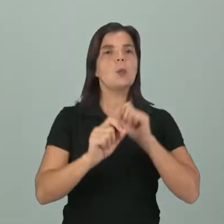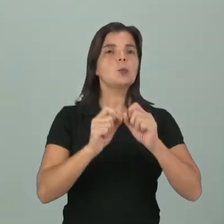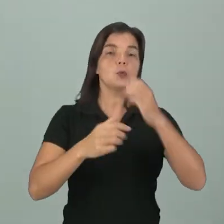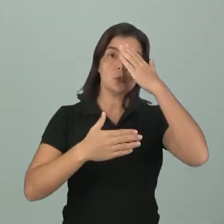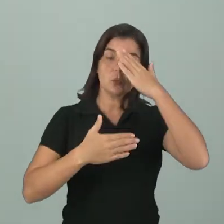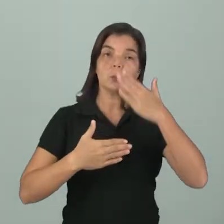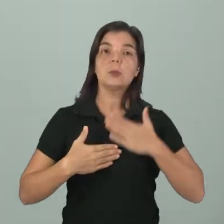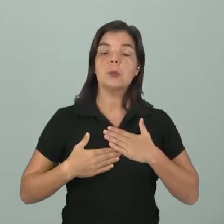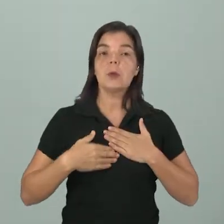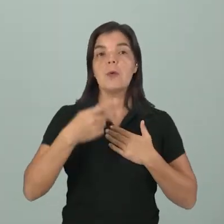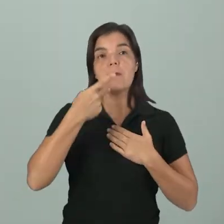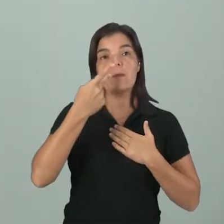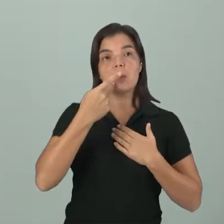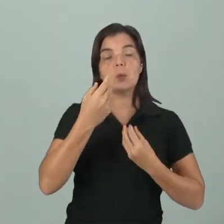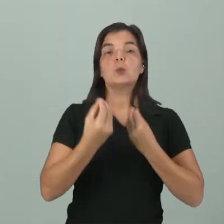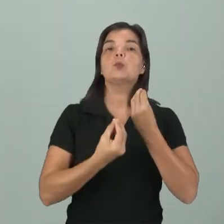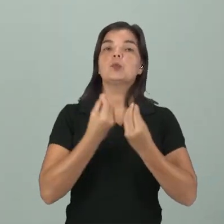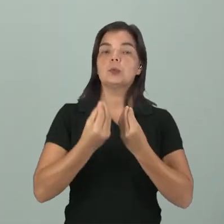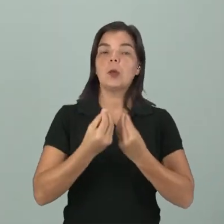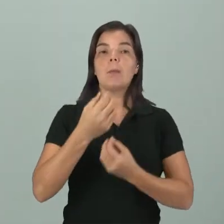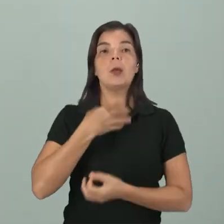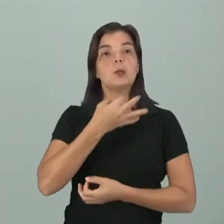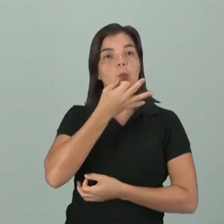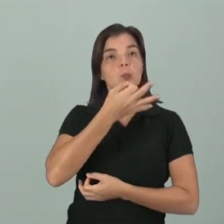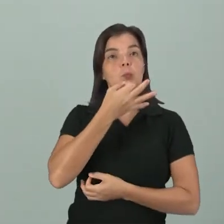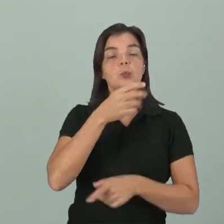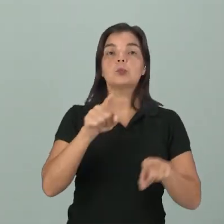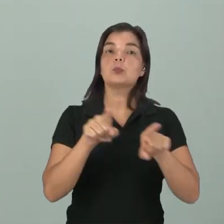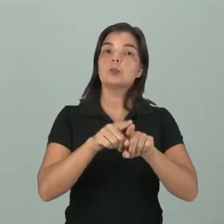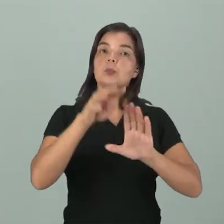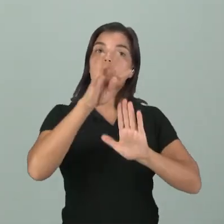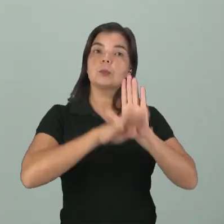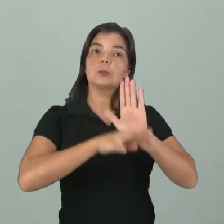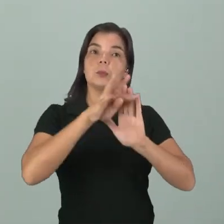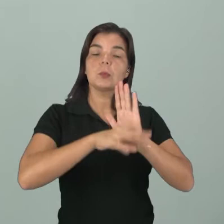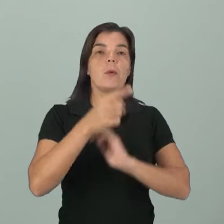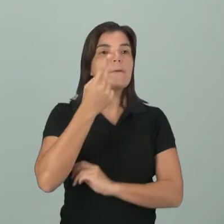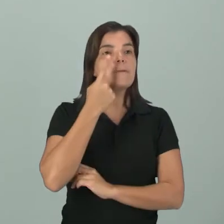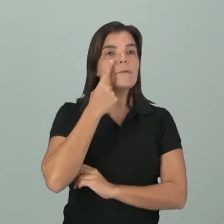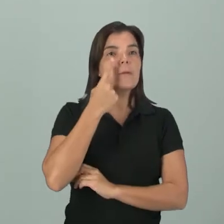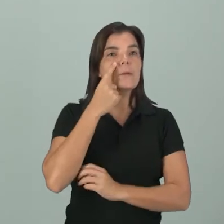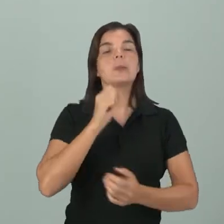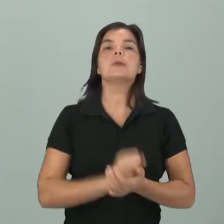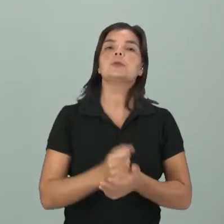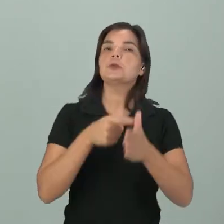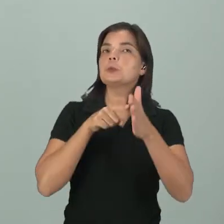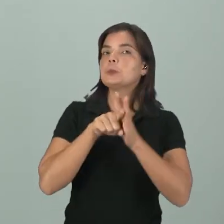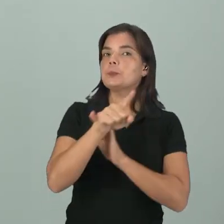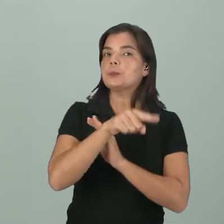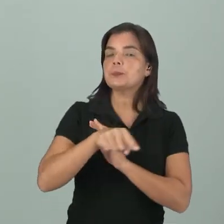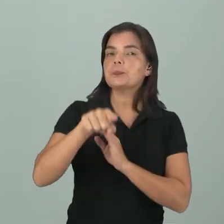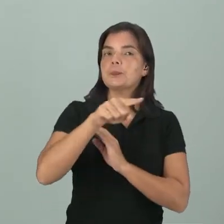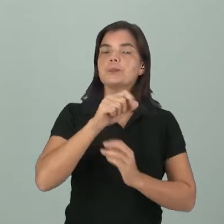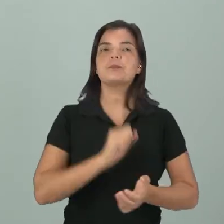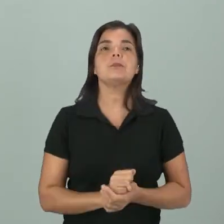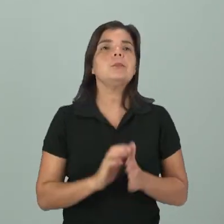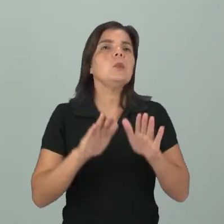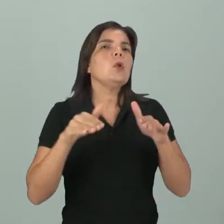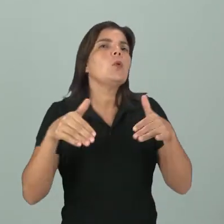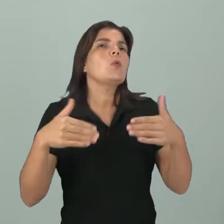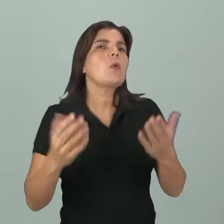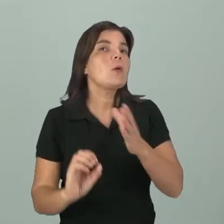corpo, coloca o seu posicionamento neste texto. Vamos lá, vou fazer uma pergunta para vocês.